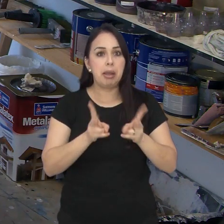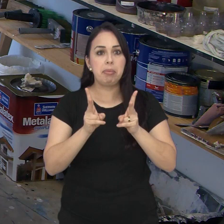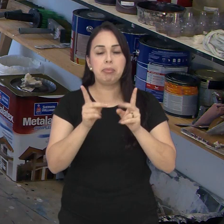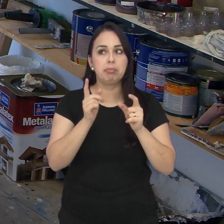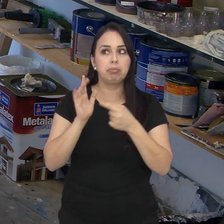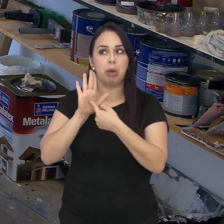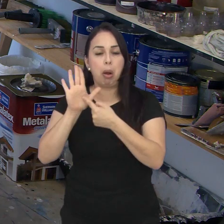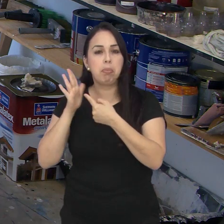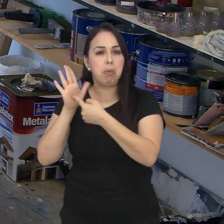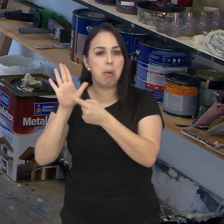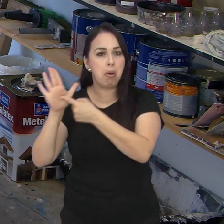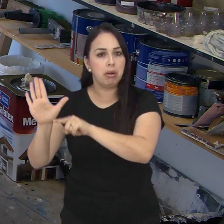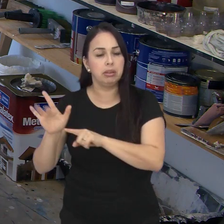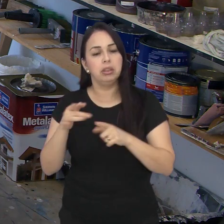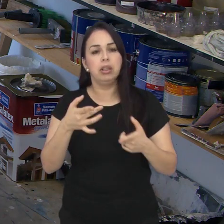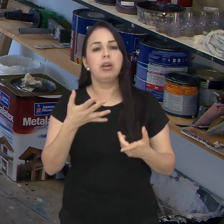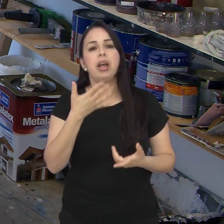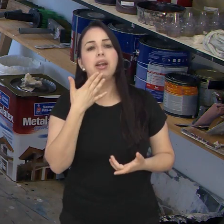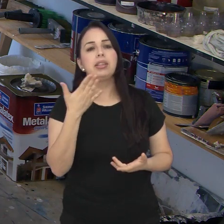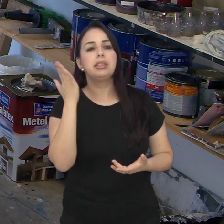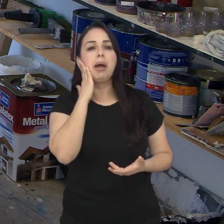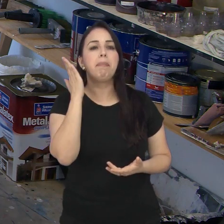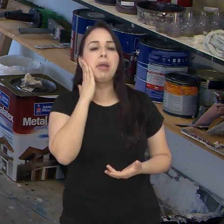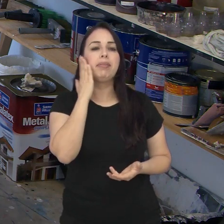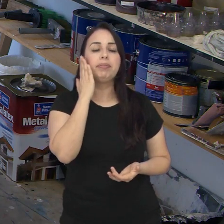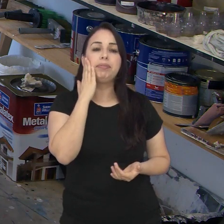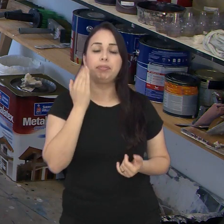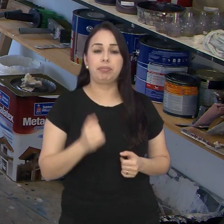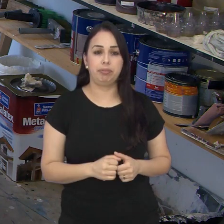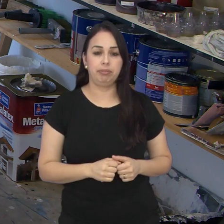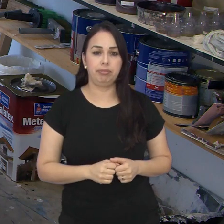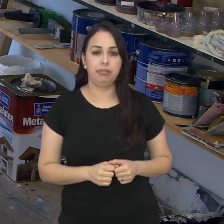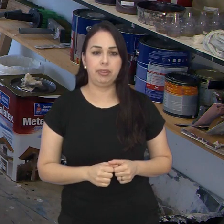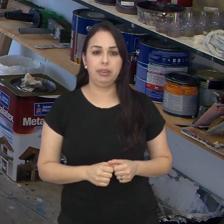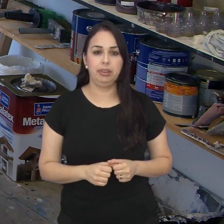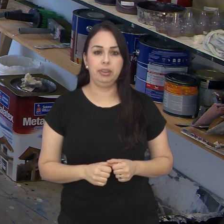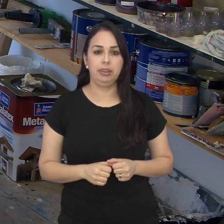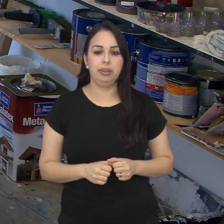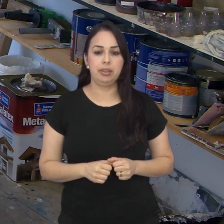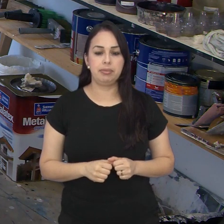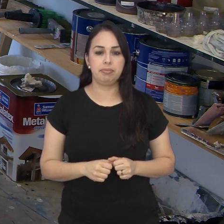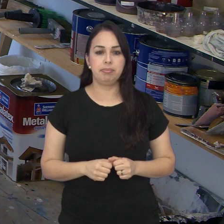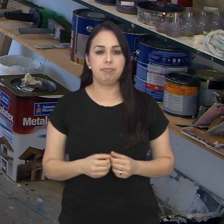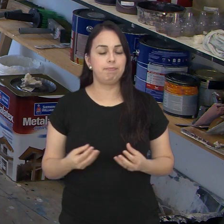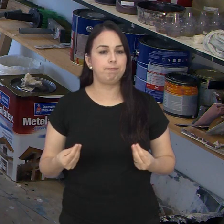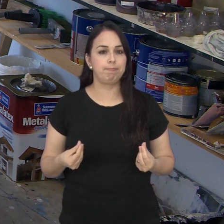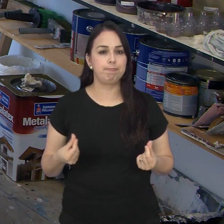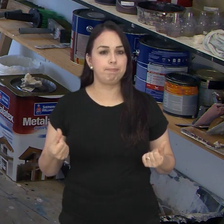frequente, né, você lá. Eu queria saber o que você acha, porque